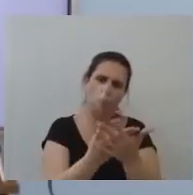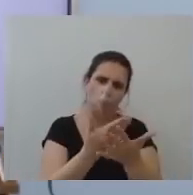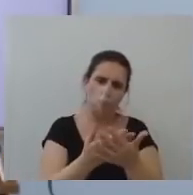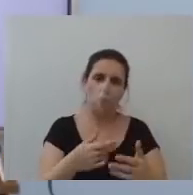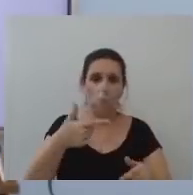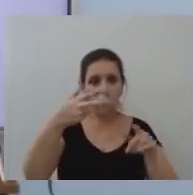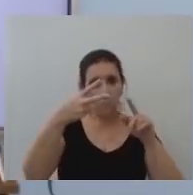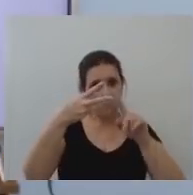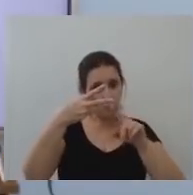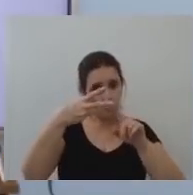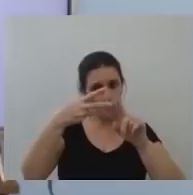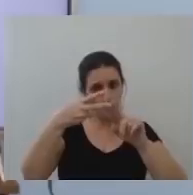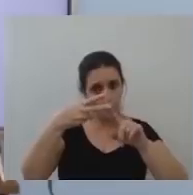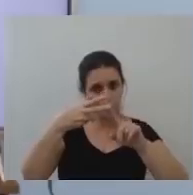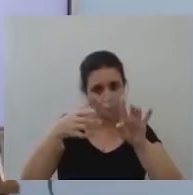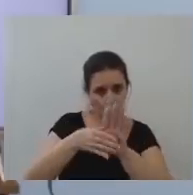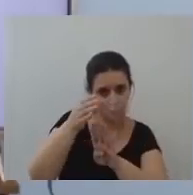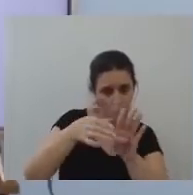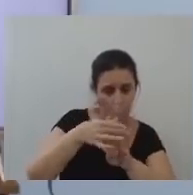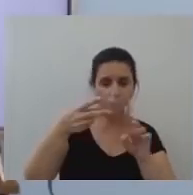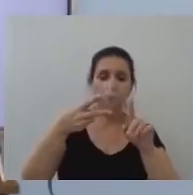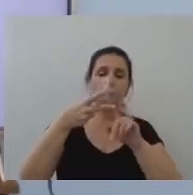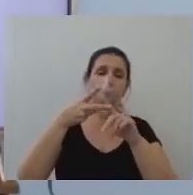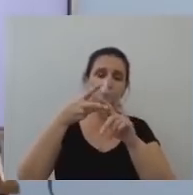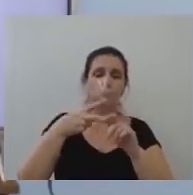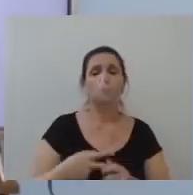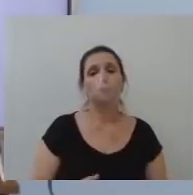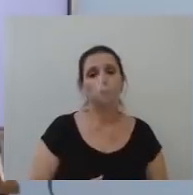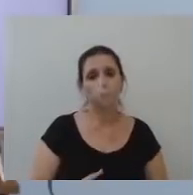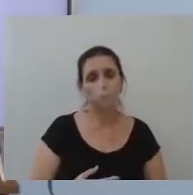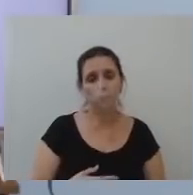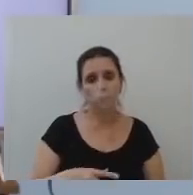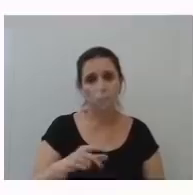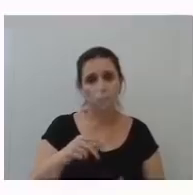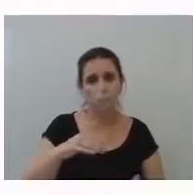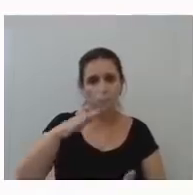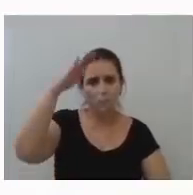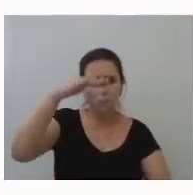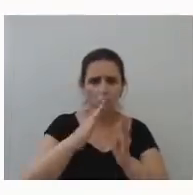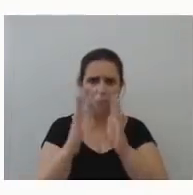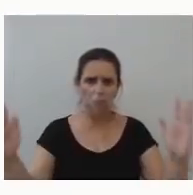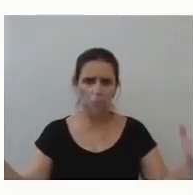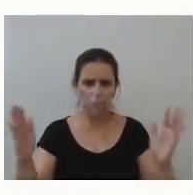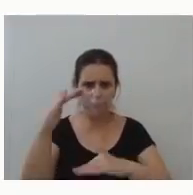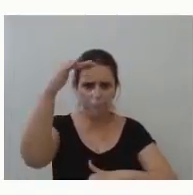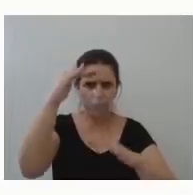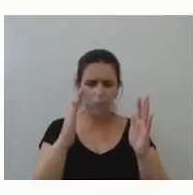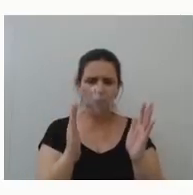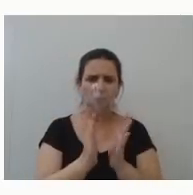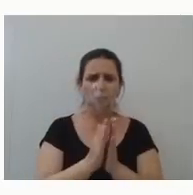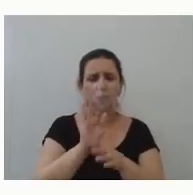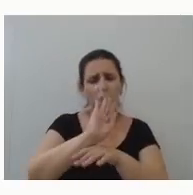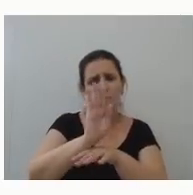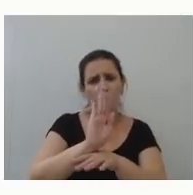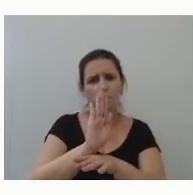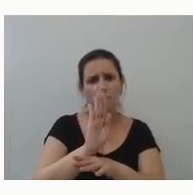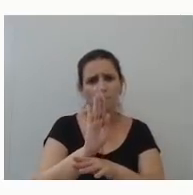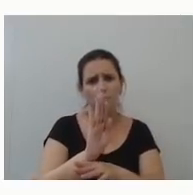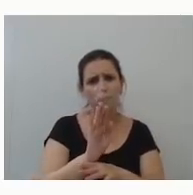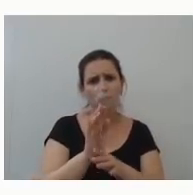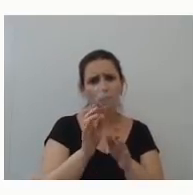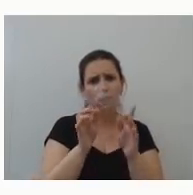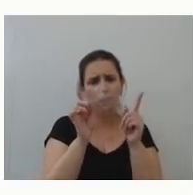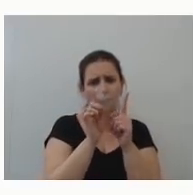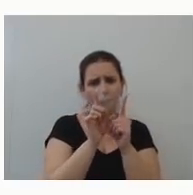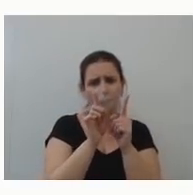O segundo deles, a segunda dica que eu tenho para dar para vocês é em relação ao tamanho do vídeo. O ideal é a gente trabalhar cada vez